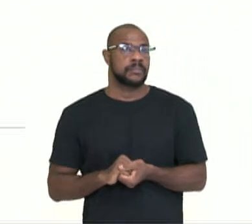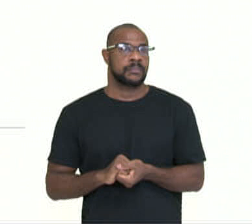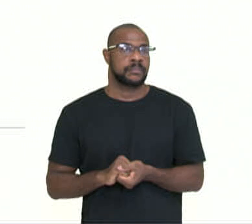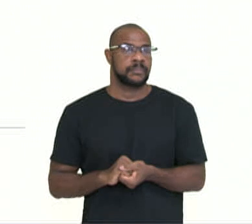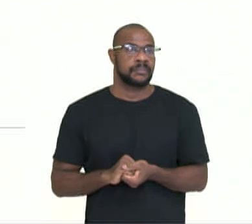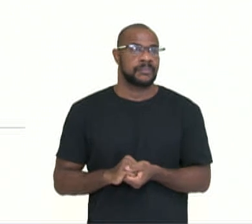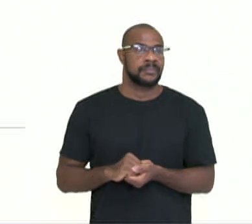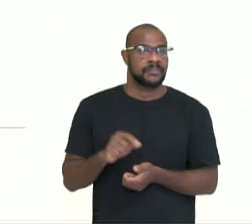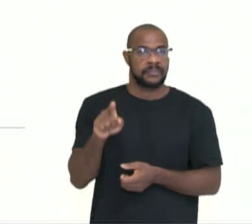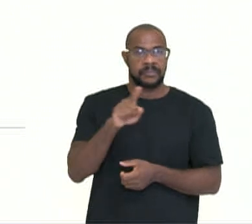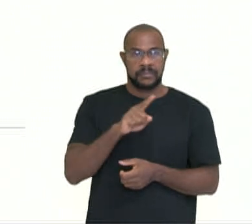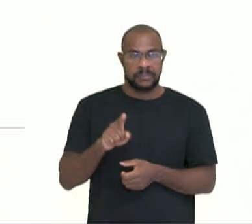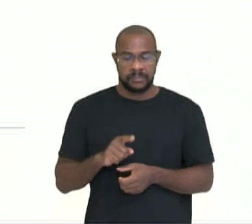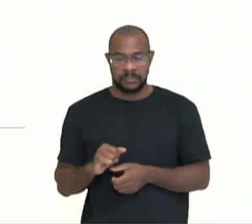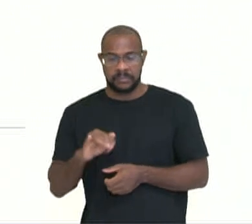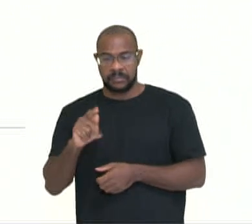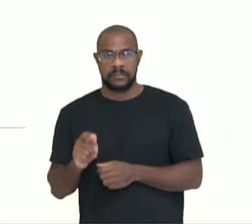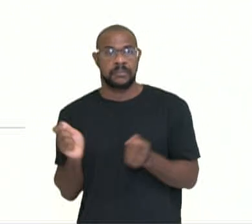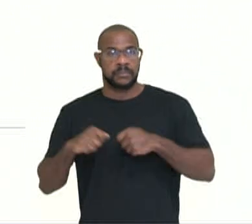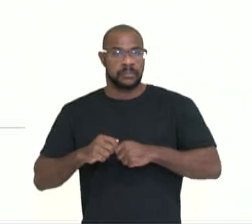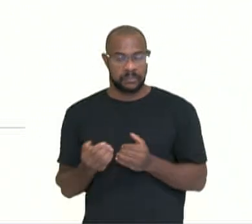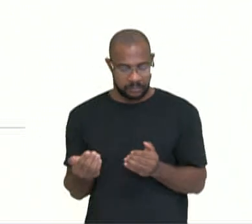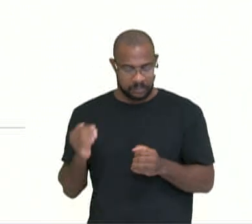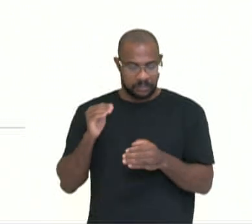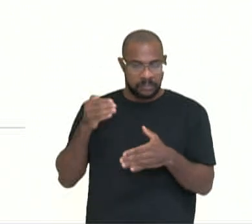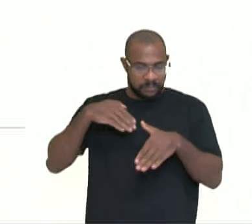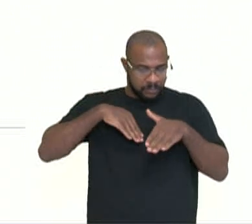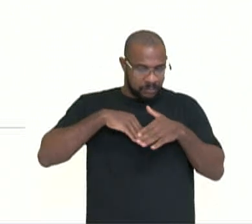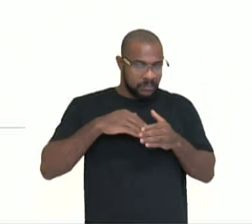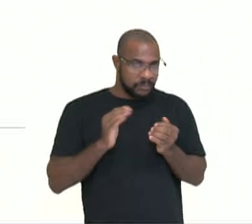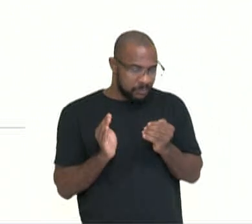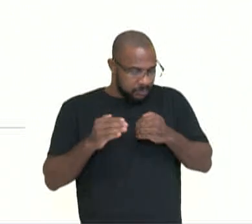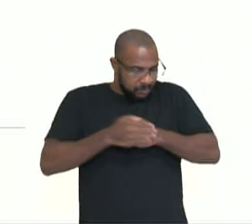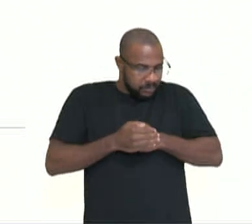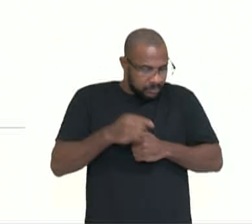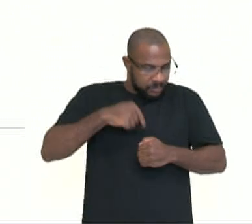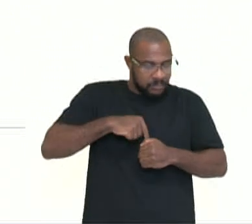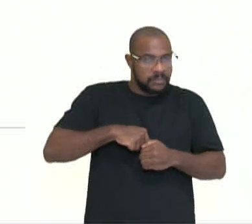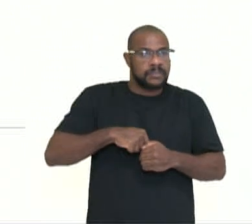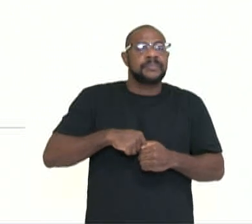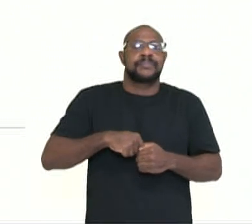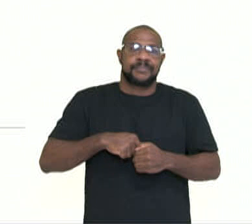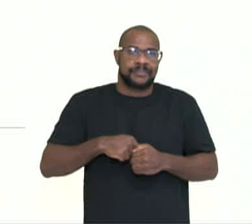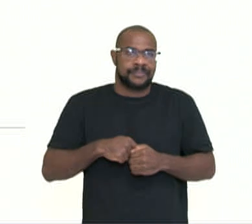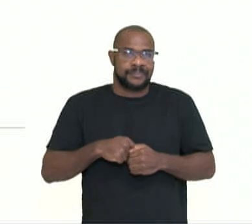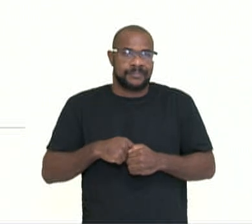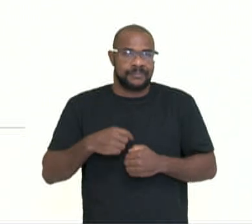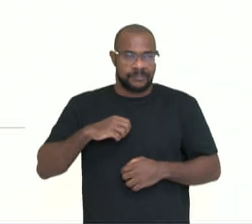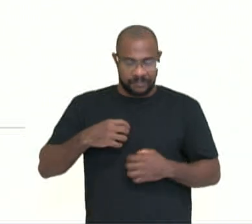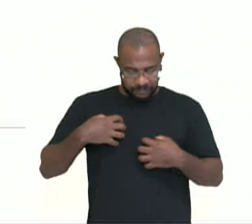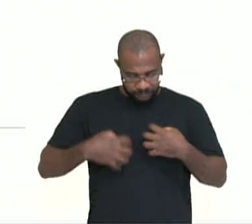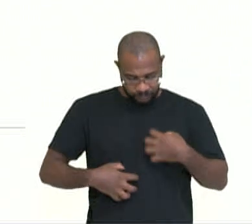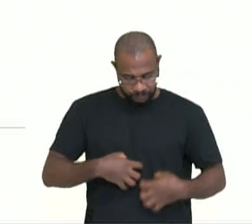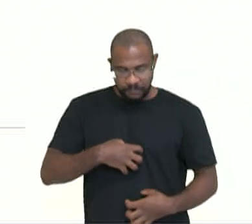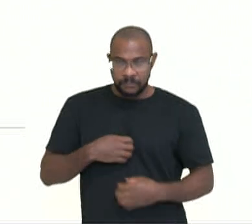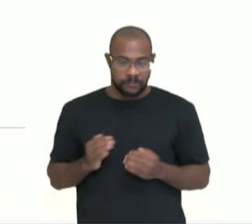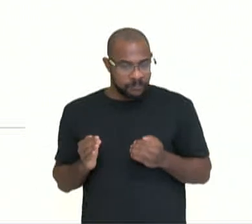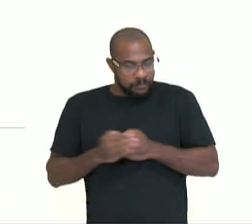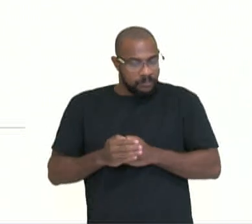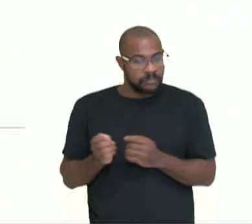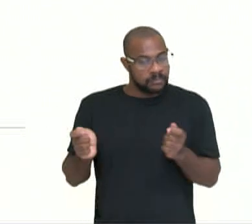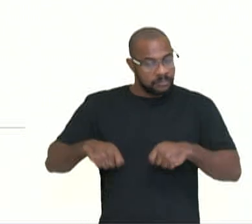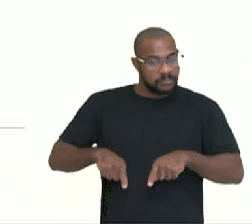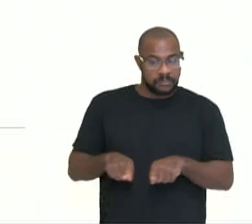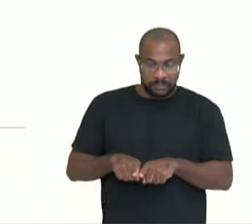pode se esconder em órgãos protegidos do sistema imunológico. Veja, camundongo é mamífero. Se ataca testículo de camundongo,